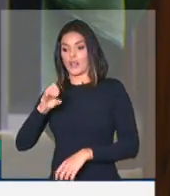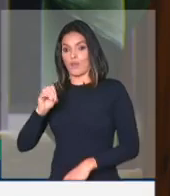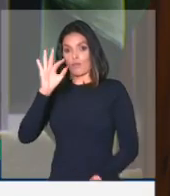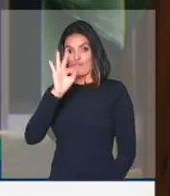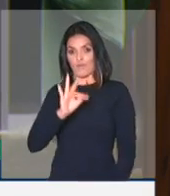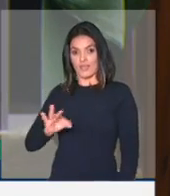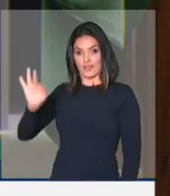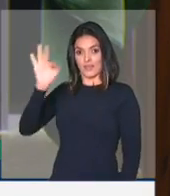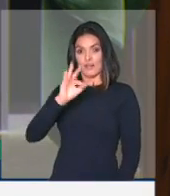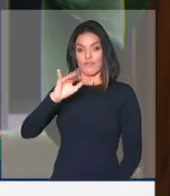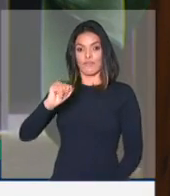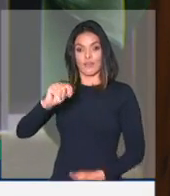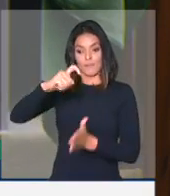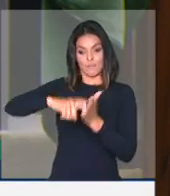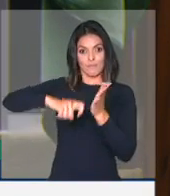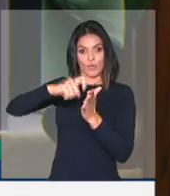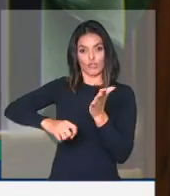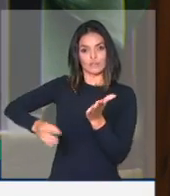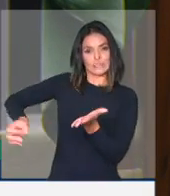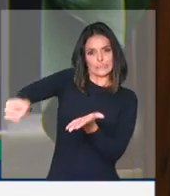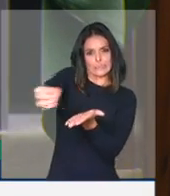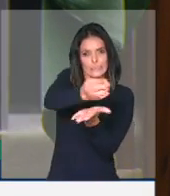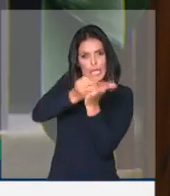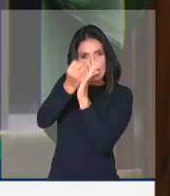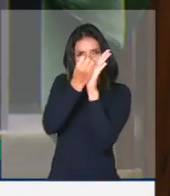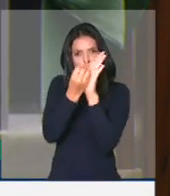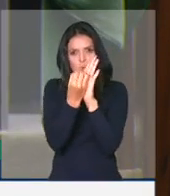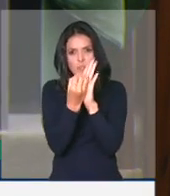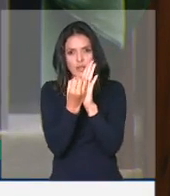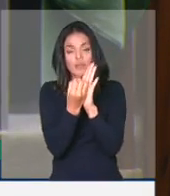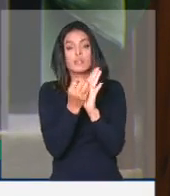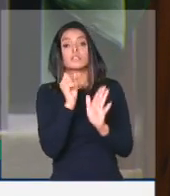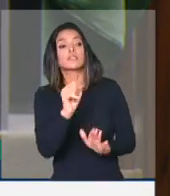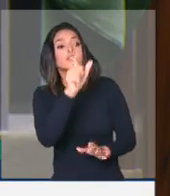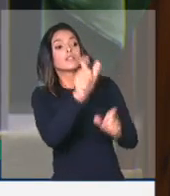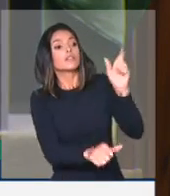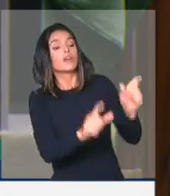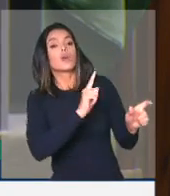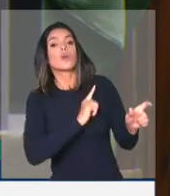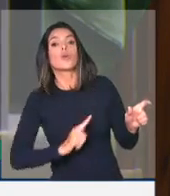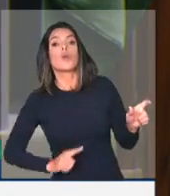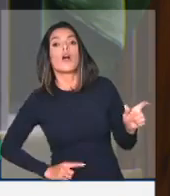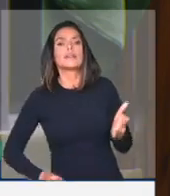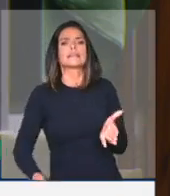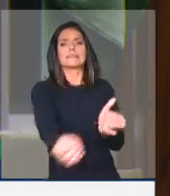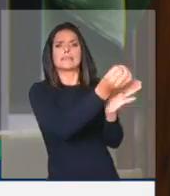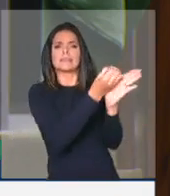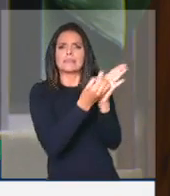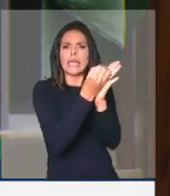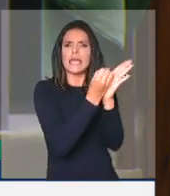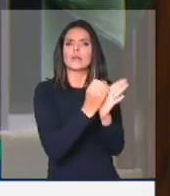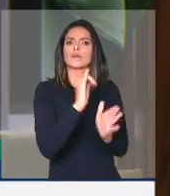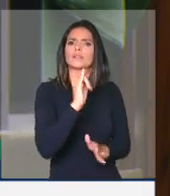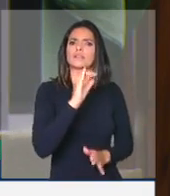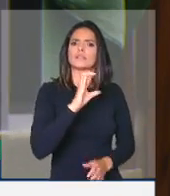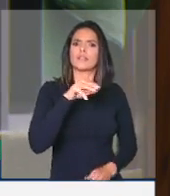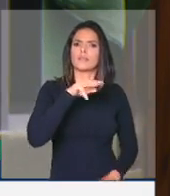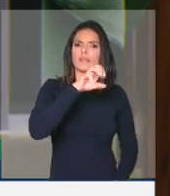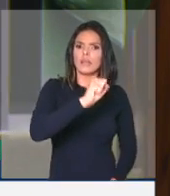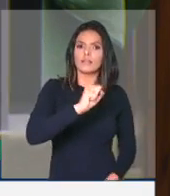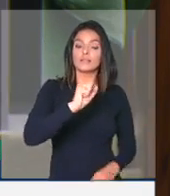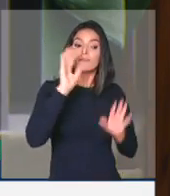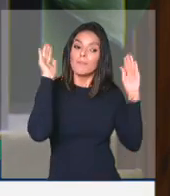impostos federais caso os governadores zerassem o ICMS nos